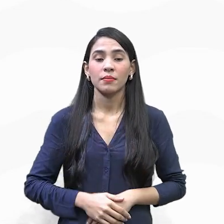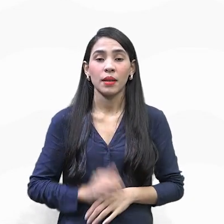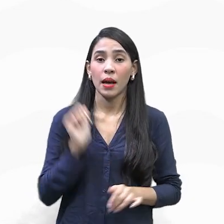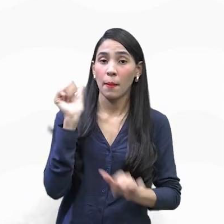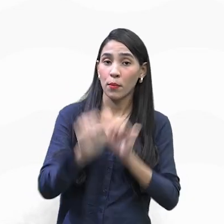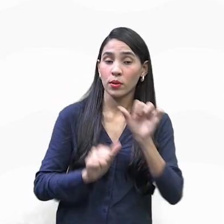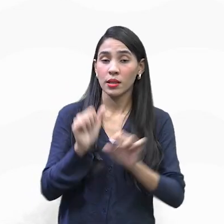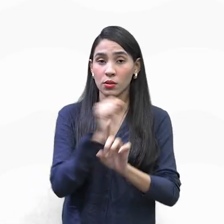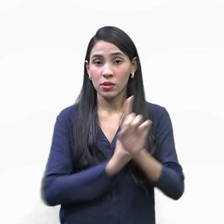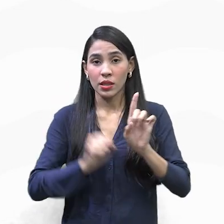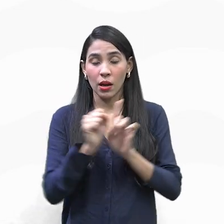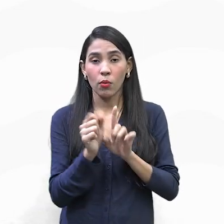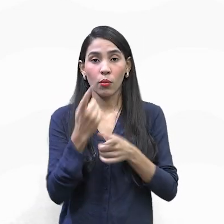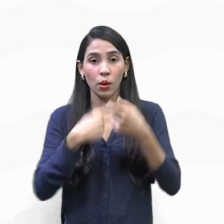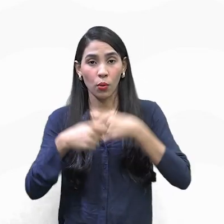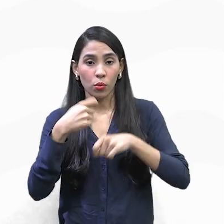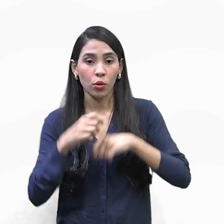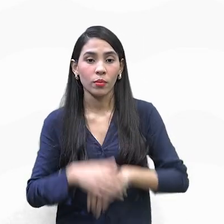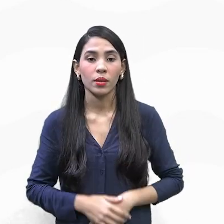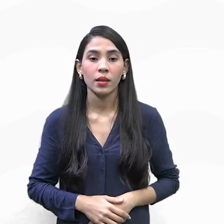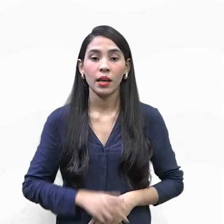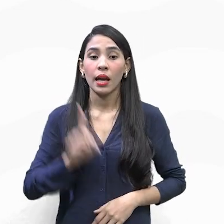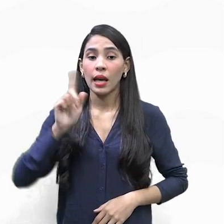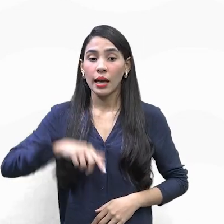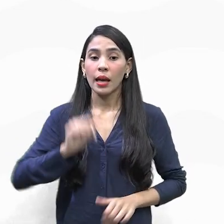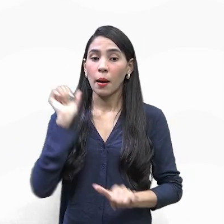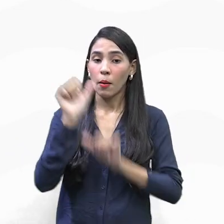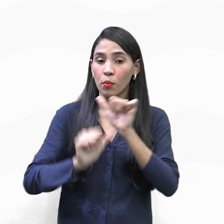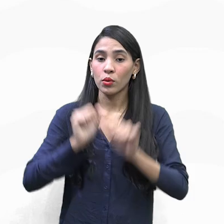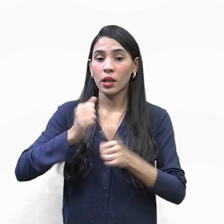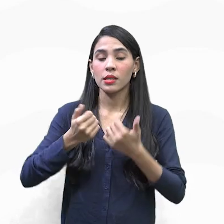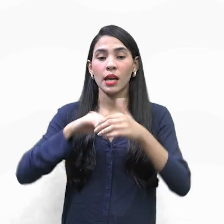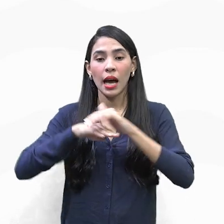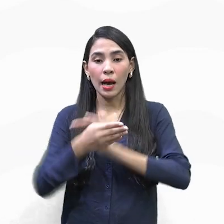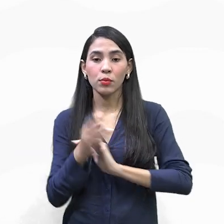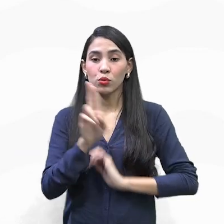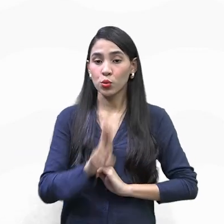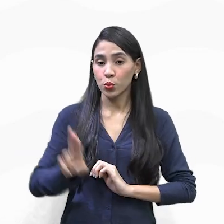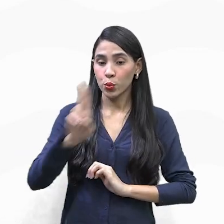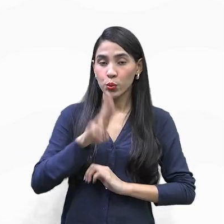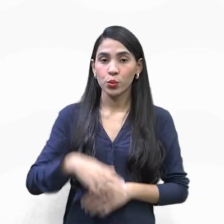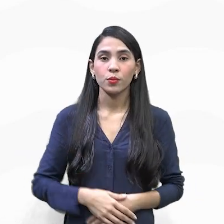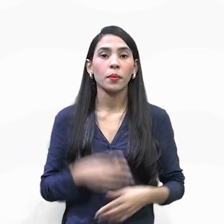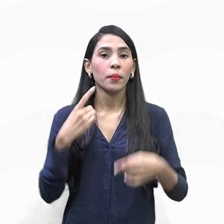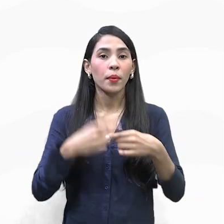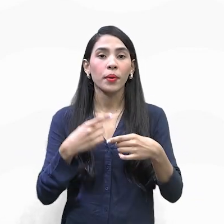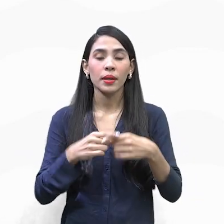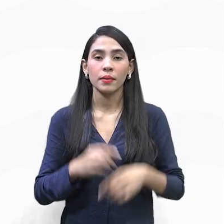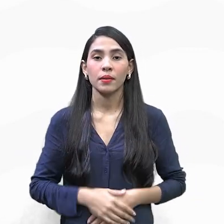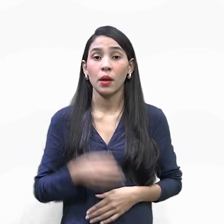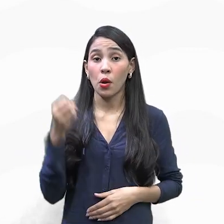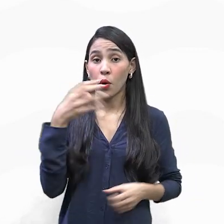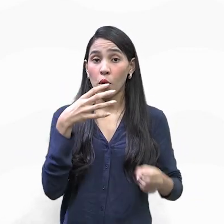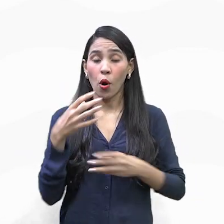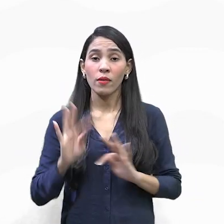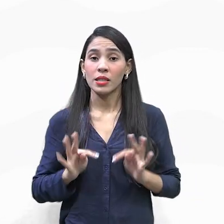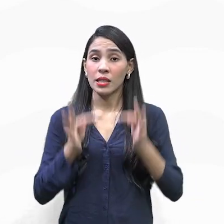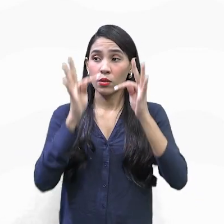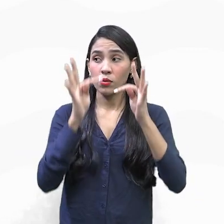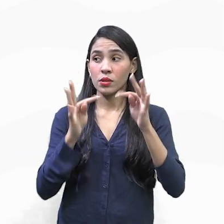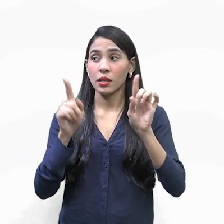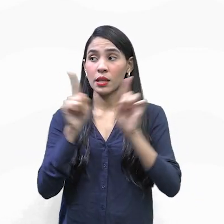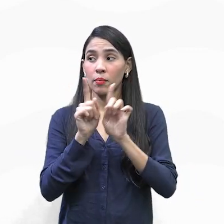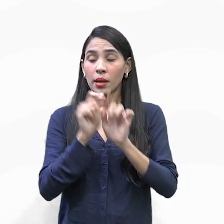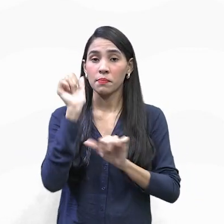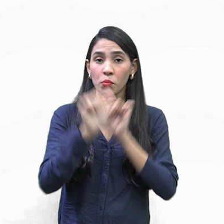mudanças sociais e econômicas, pessoal, é a mudança dos hábitos de consumo, certo? Porque, pessoal, novas tecnologias